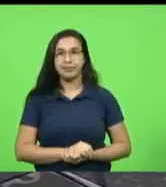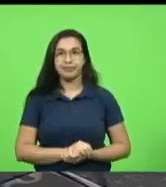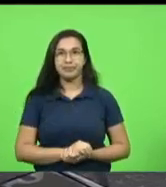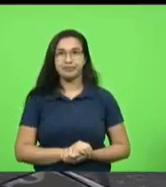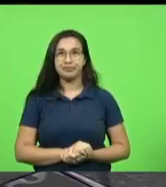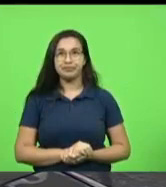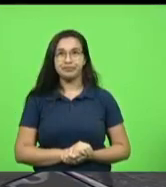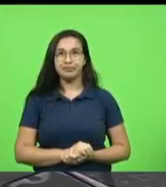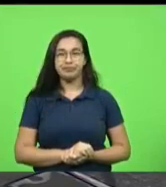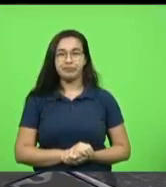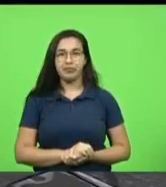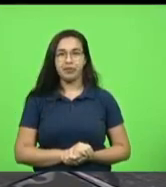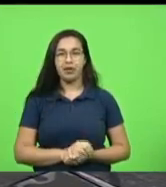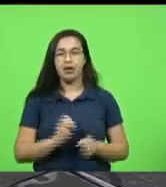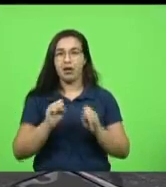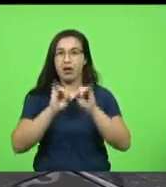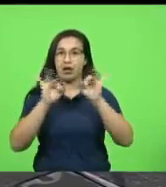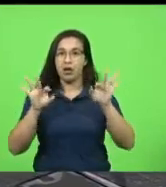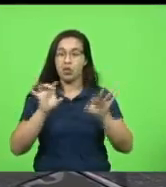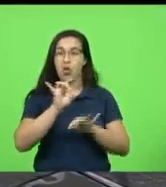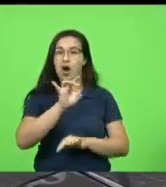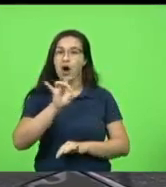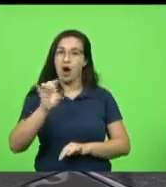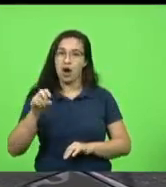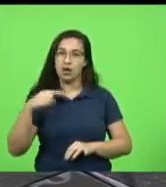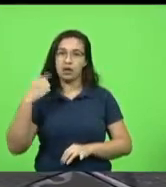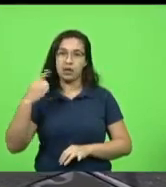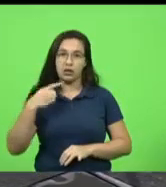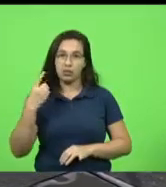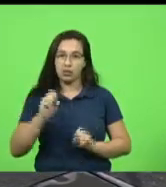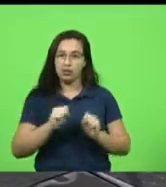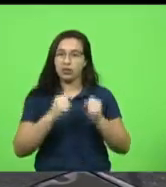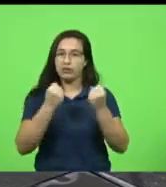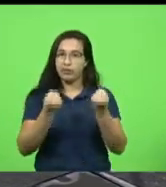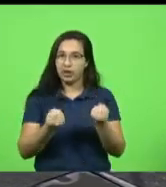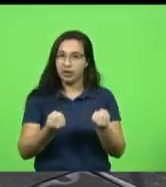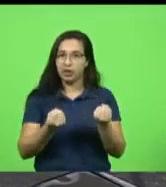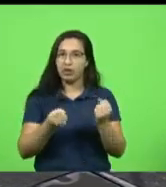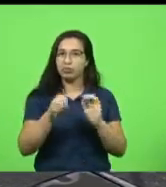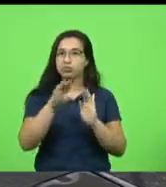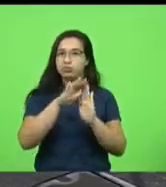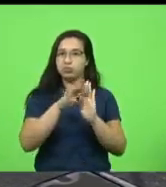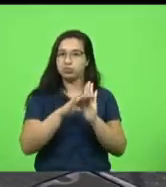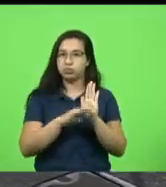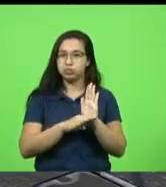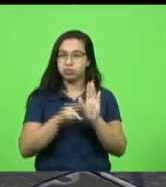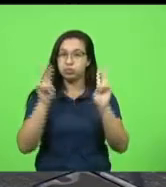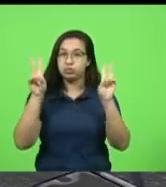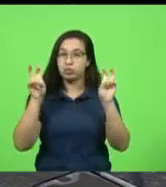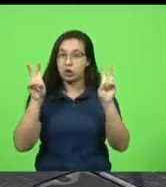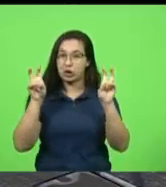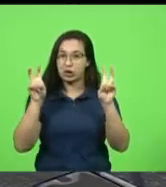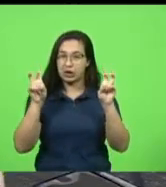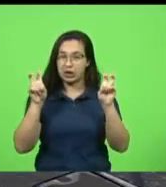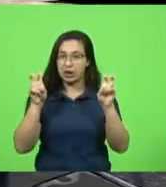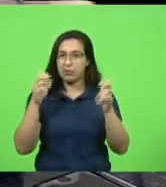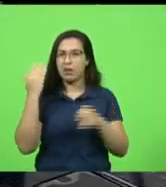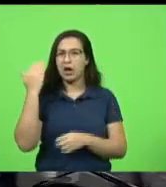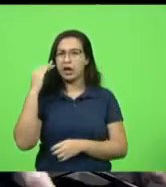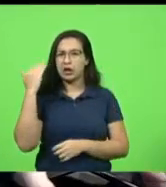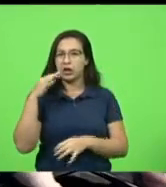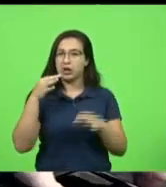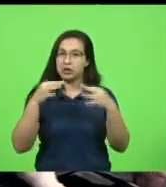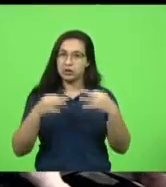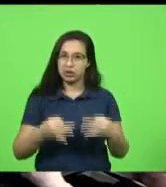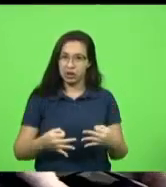que cada deputado tenha as suas pautas, que defenda aquilo que entenda seja correto, até para